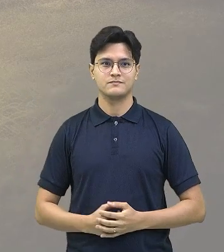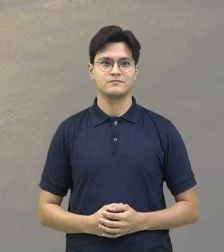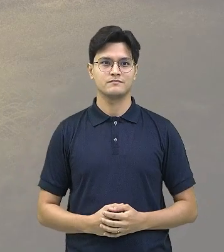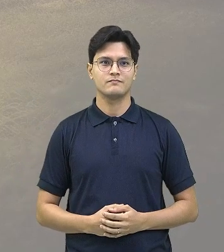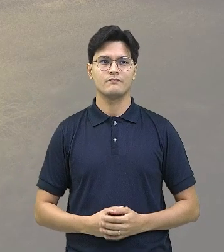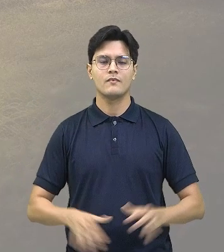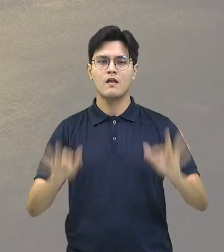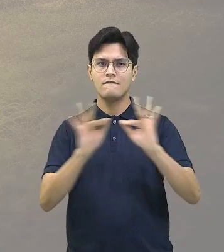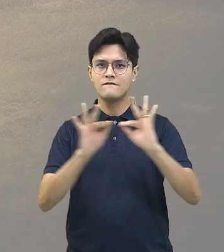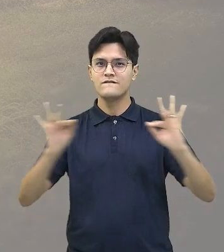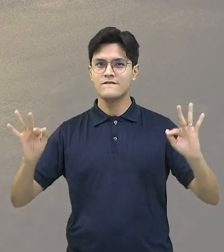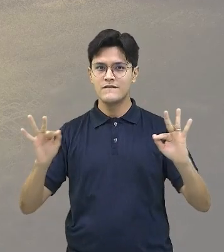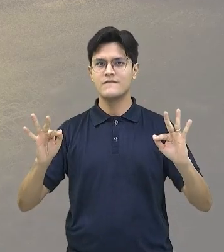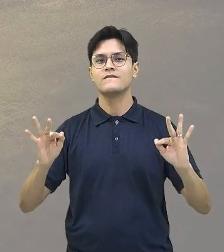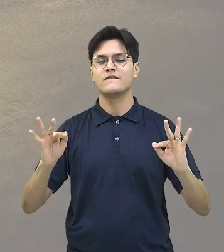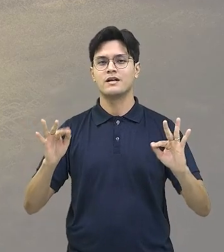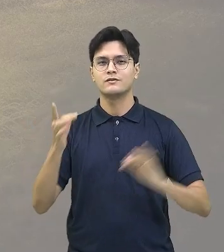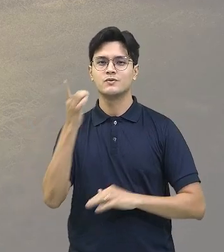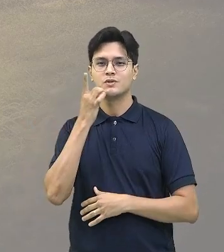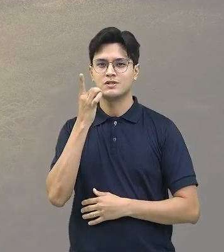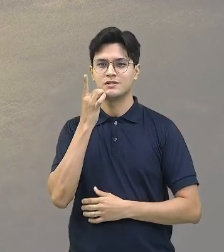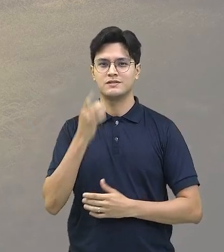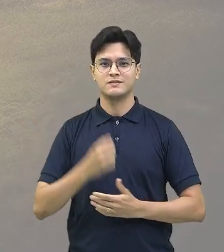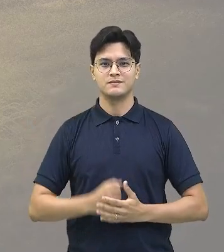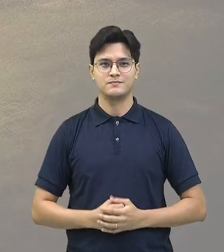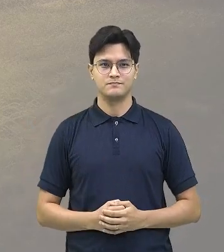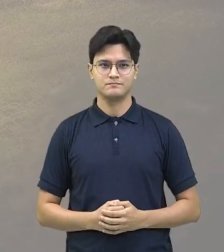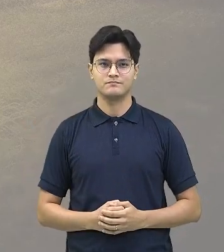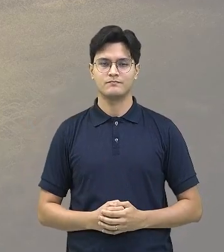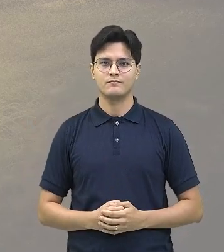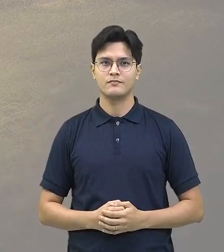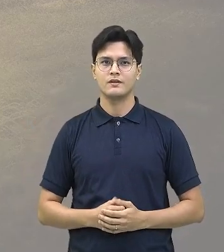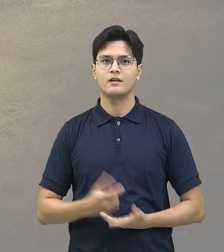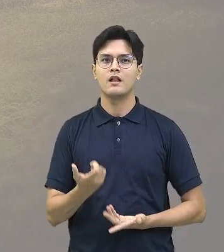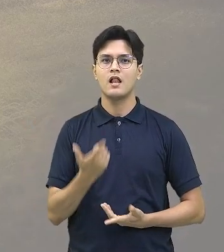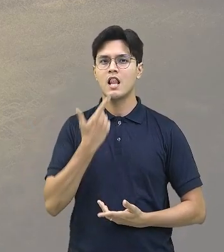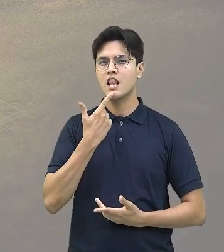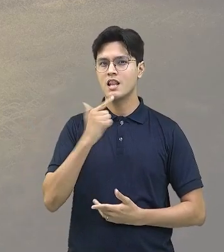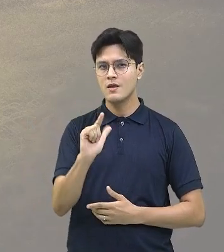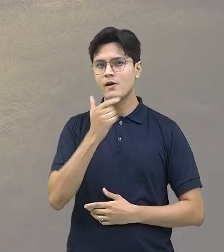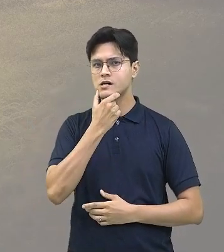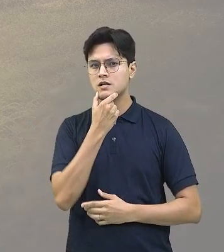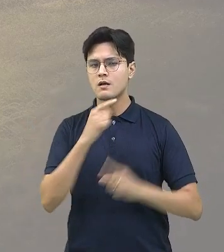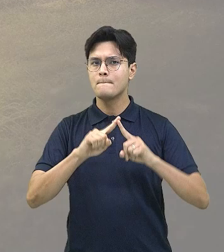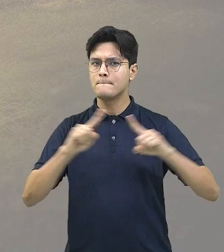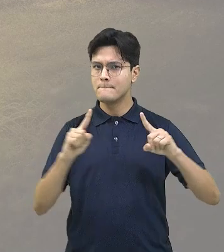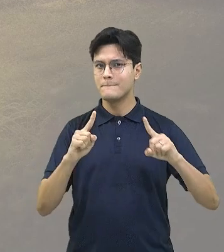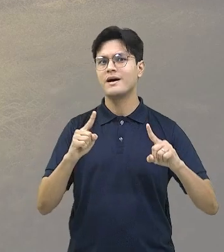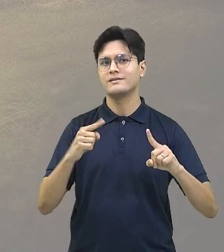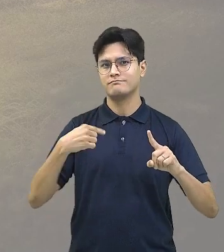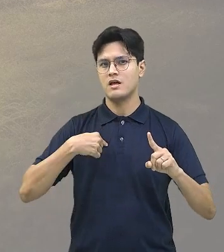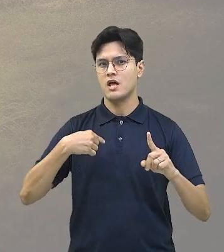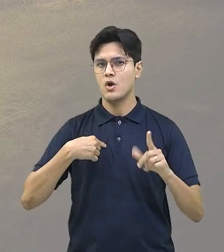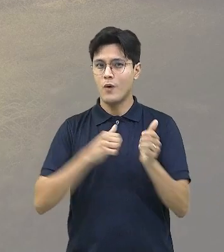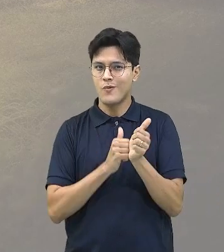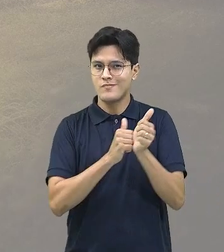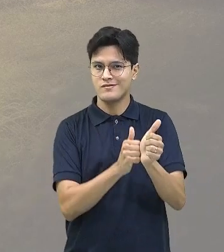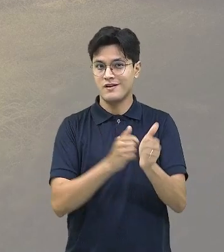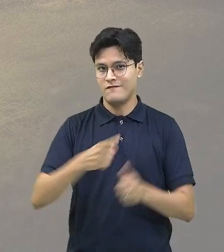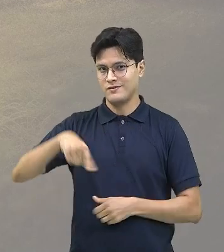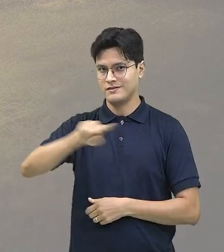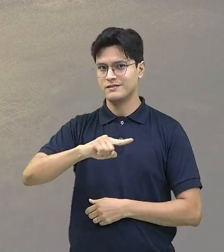dia. Ela está em inglês aqui, mas você vai acompanhá-la junto comigo. Yesterday is